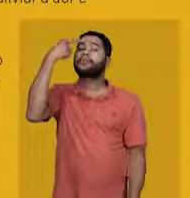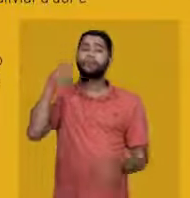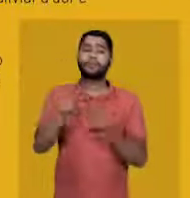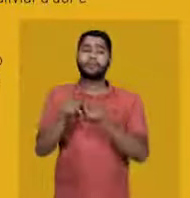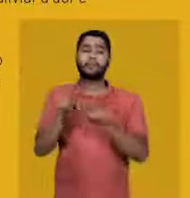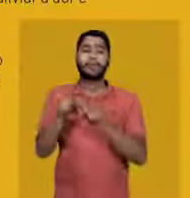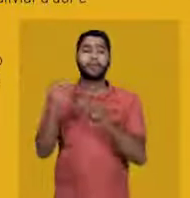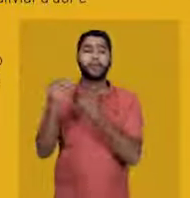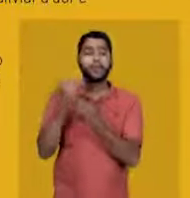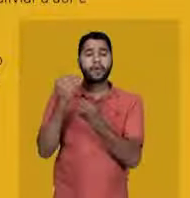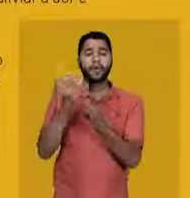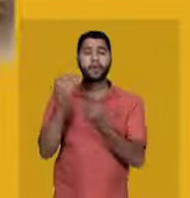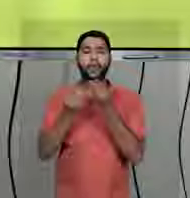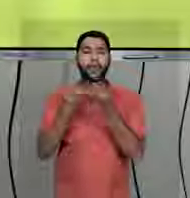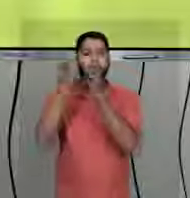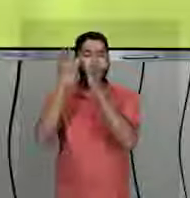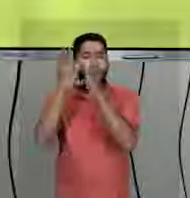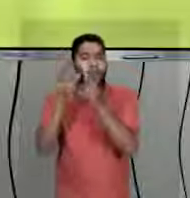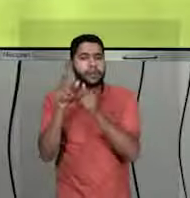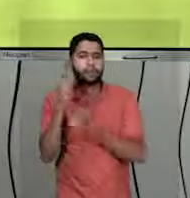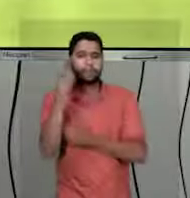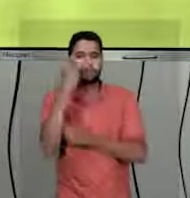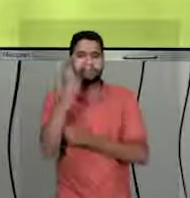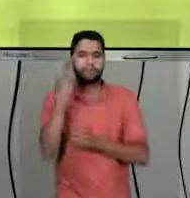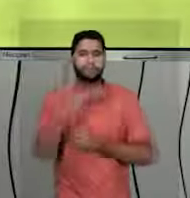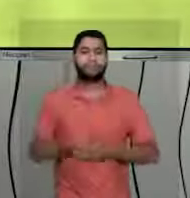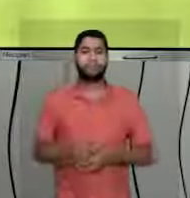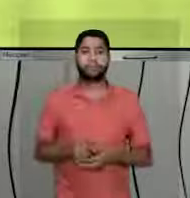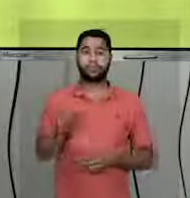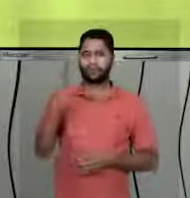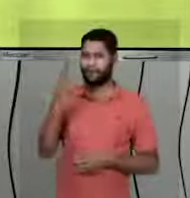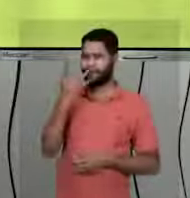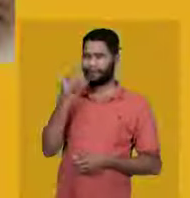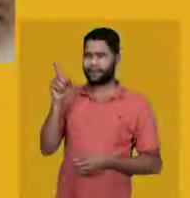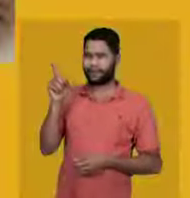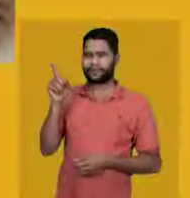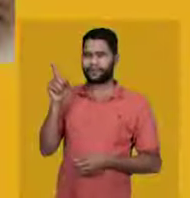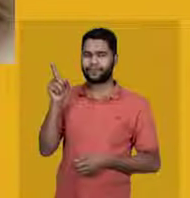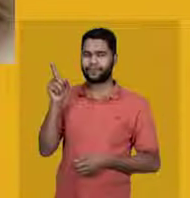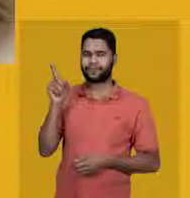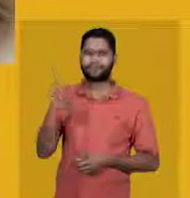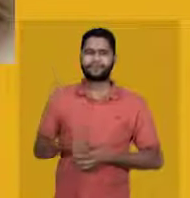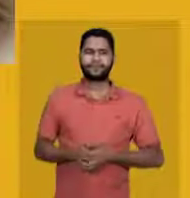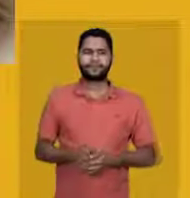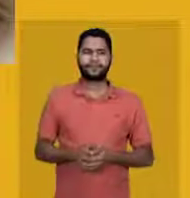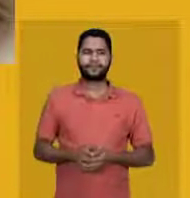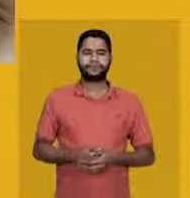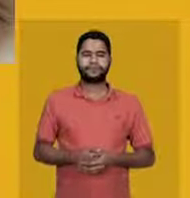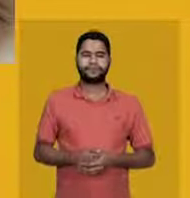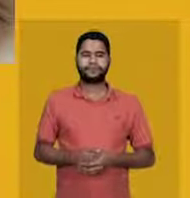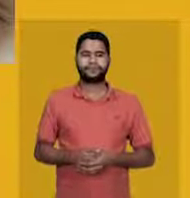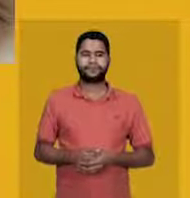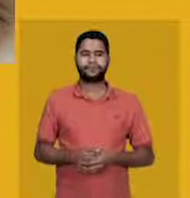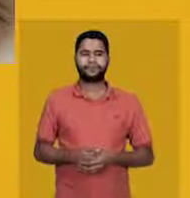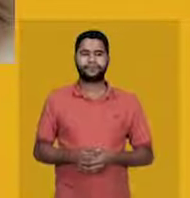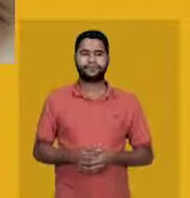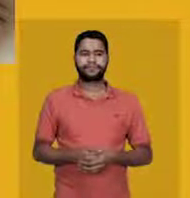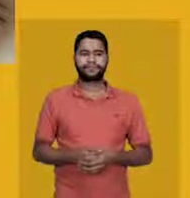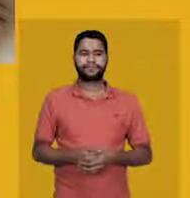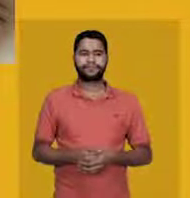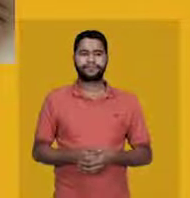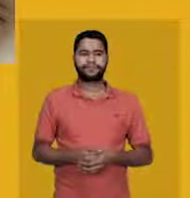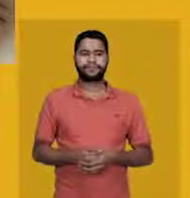orientações sobre a forma de higienizar a área. Aí está a foto, né, do terçol, olha lá,